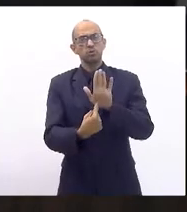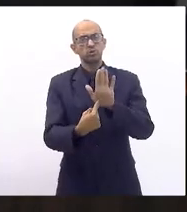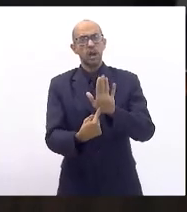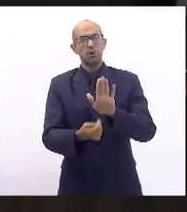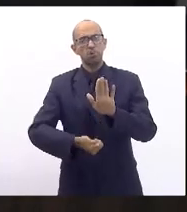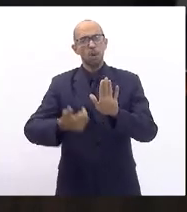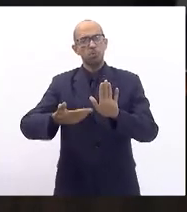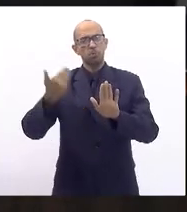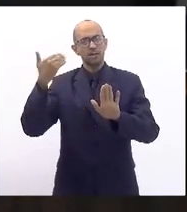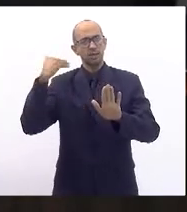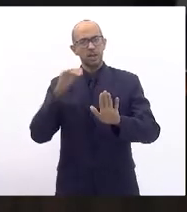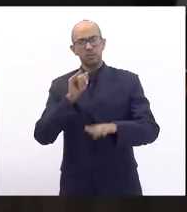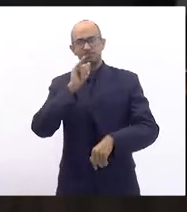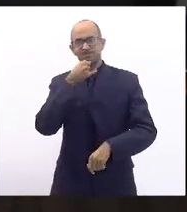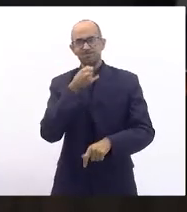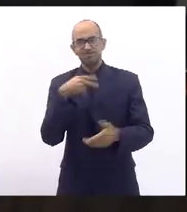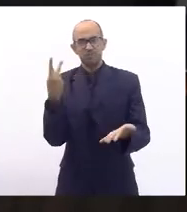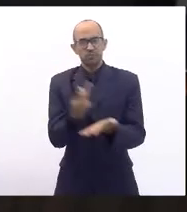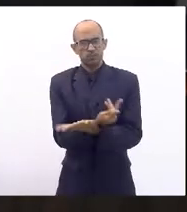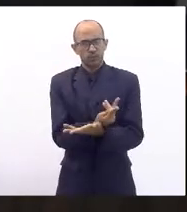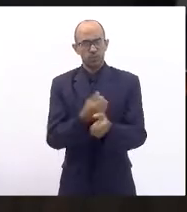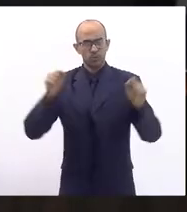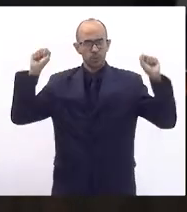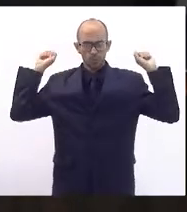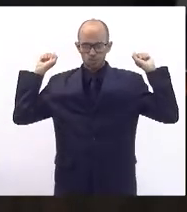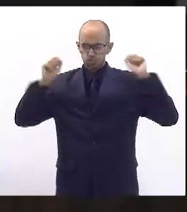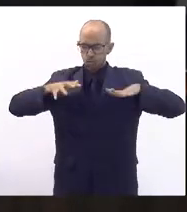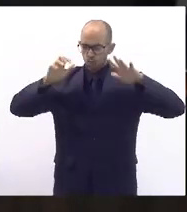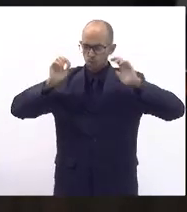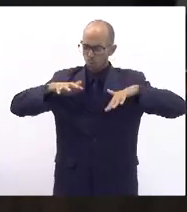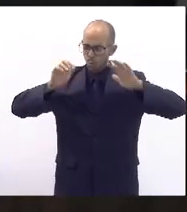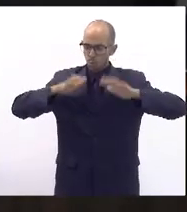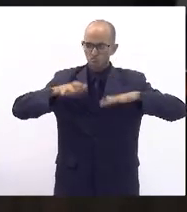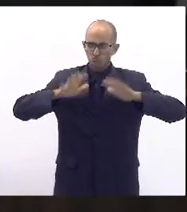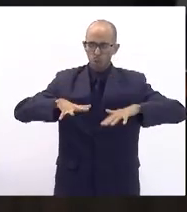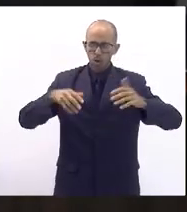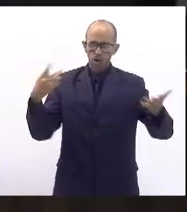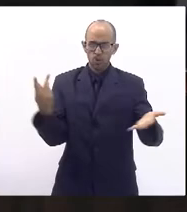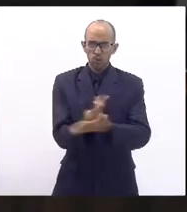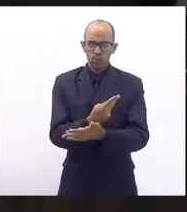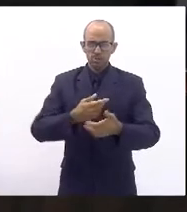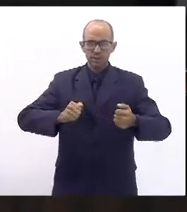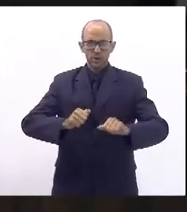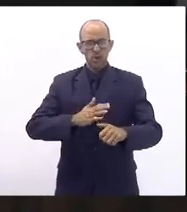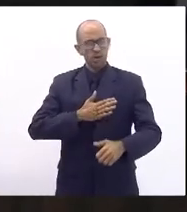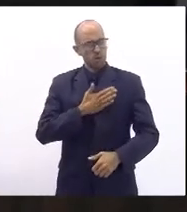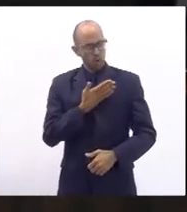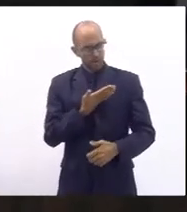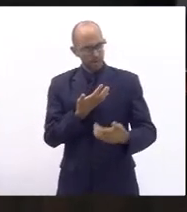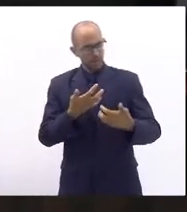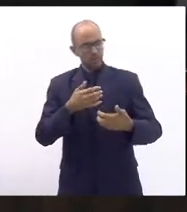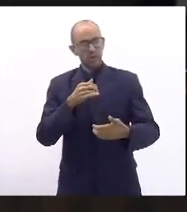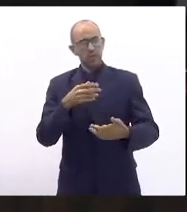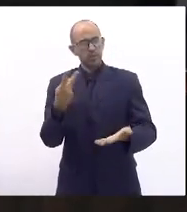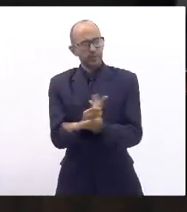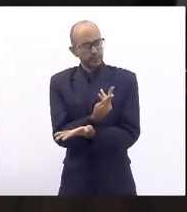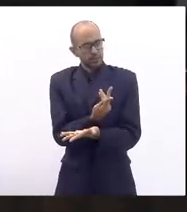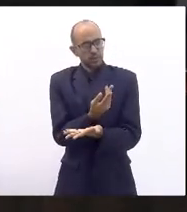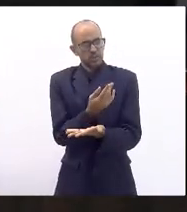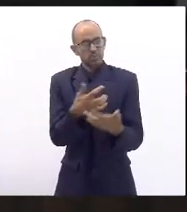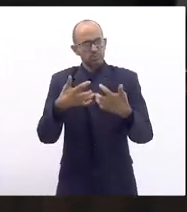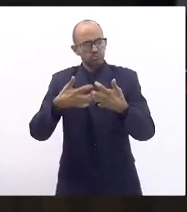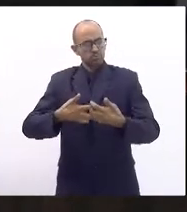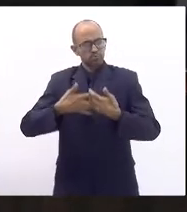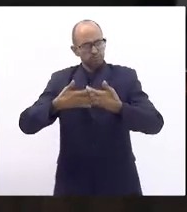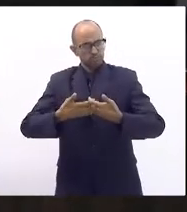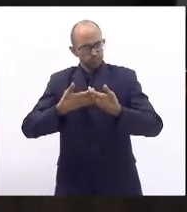no recente triste episódio das fortes chuvas que atingiram de forma devastadora o município de Petrópolis Comando Militar